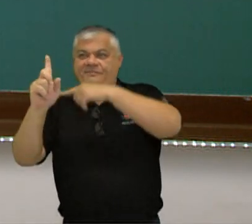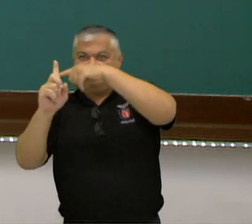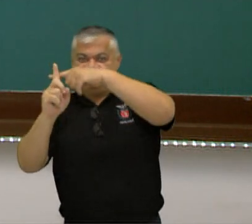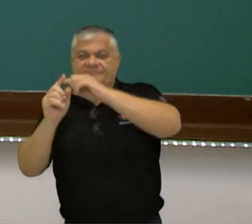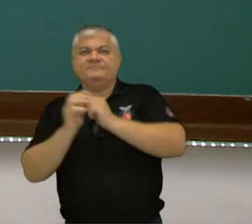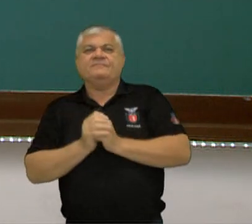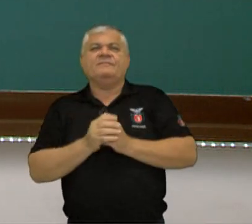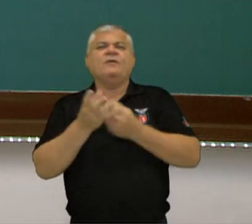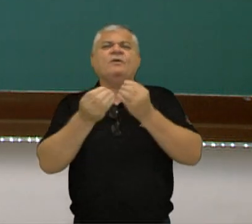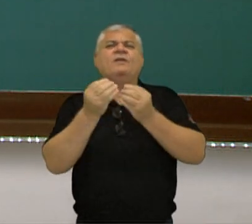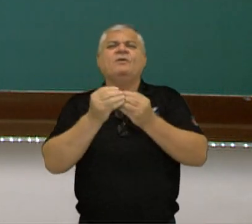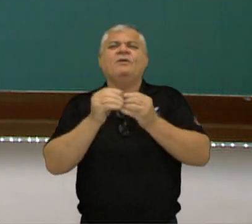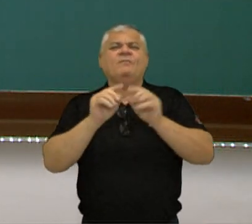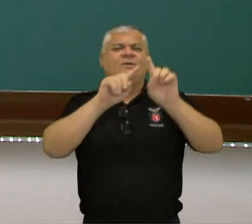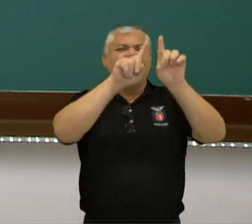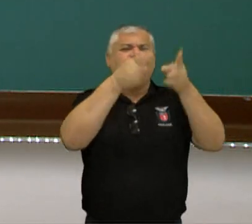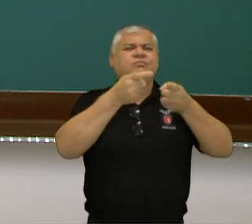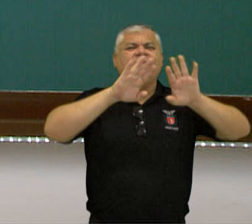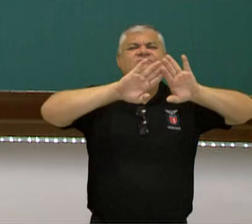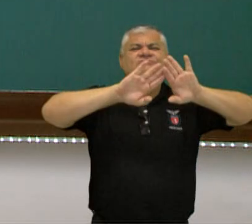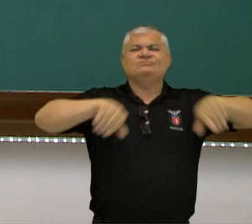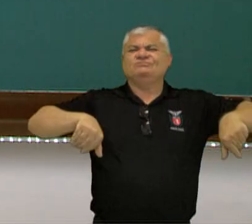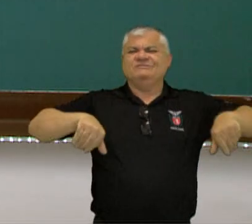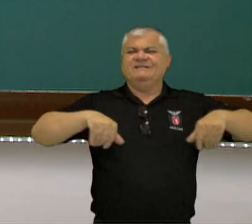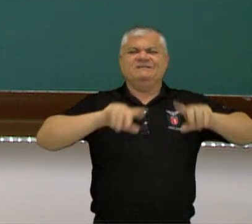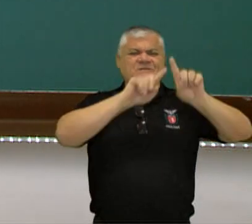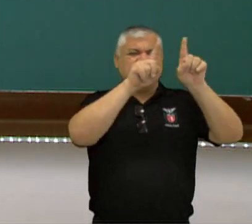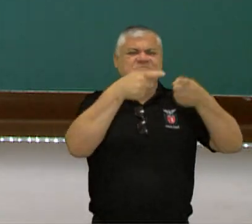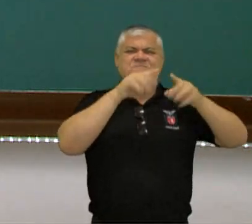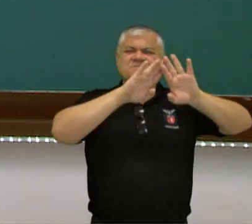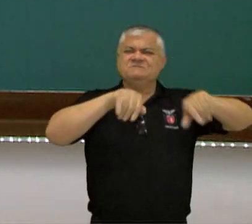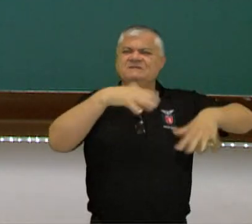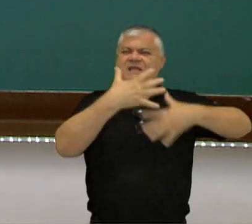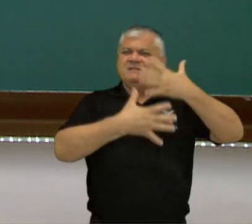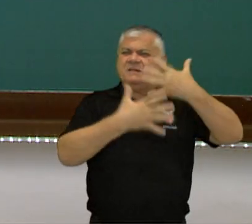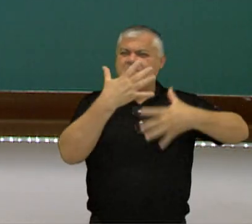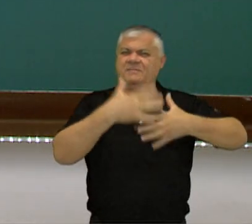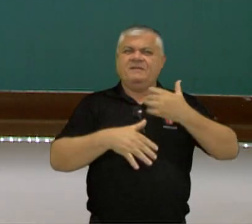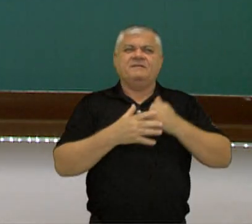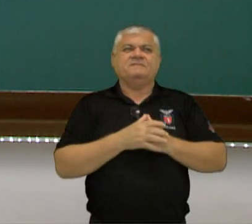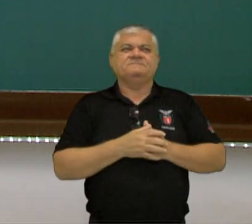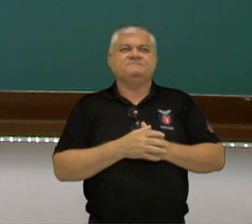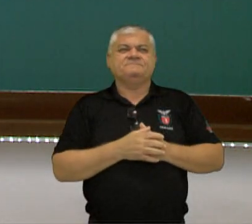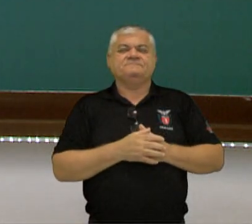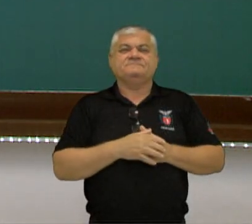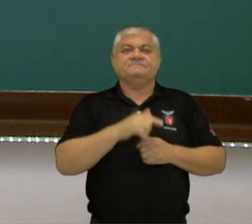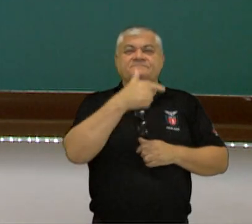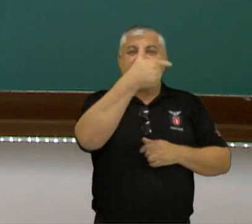Agora, usando a notação simplificada, eu vou tirar esse monte de parênteses aí porque ele está assustando a conta. O